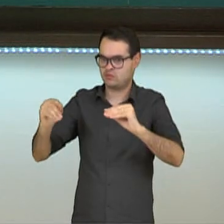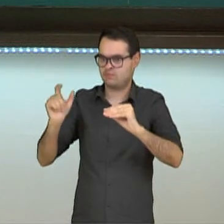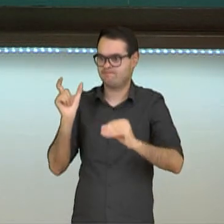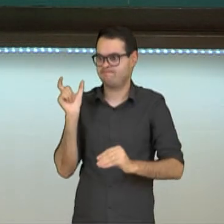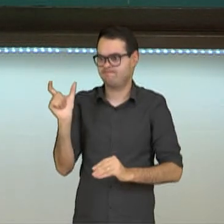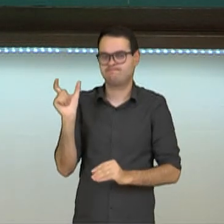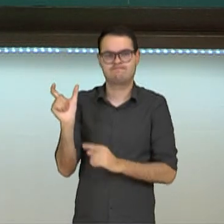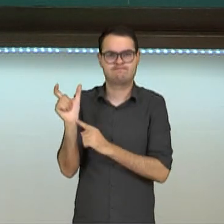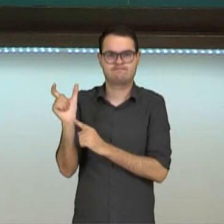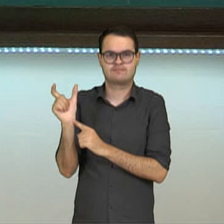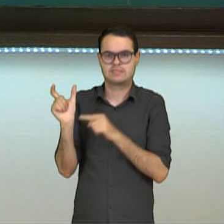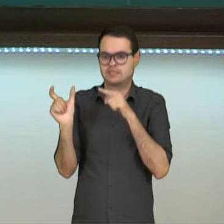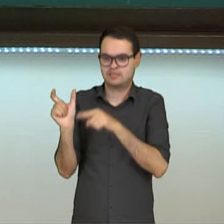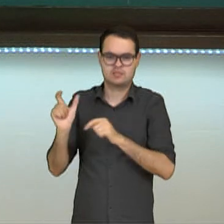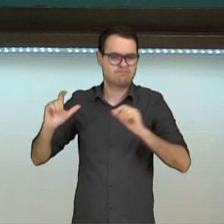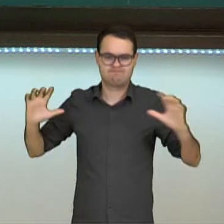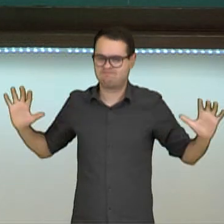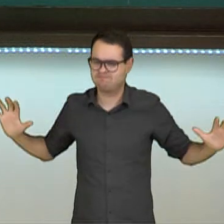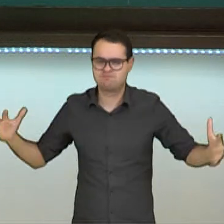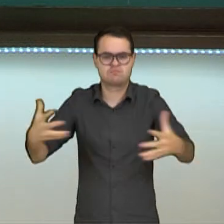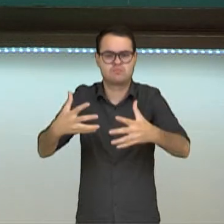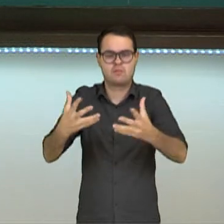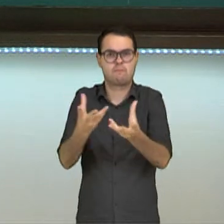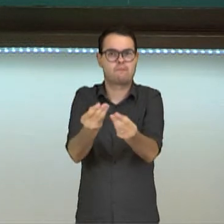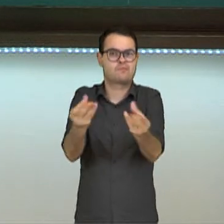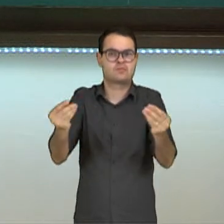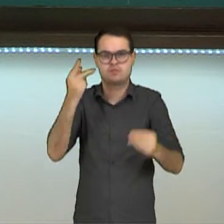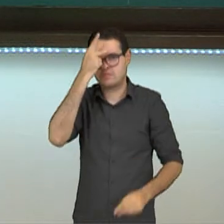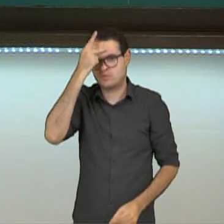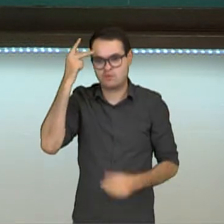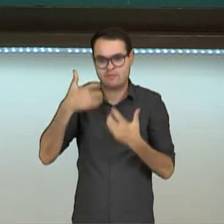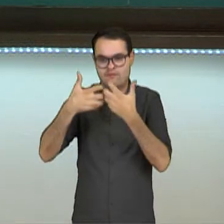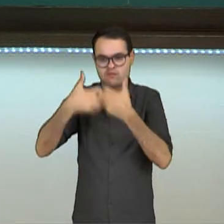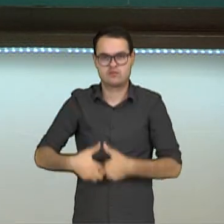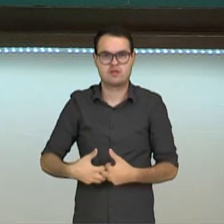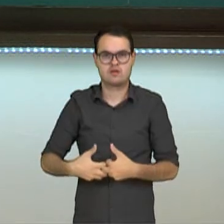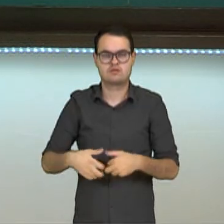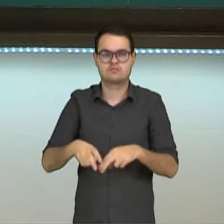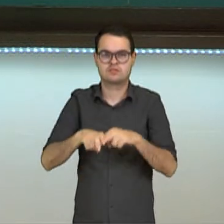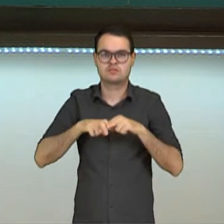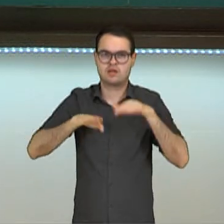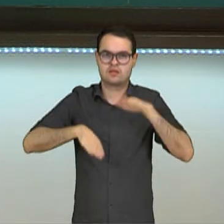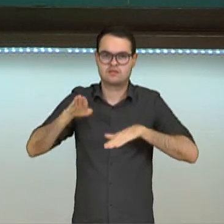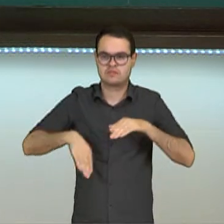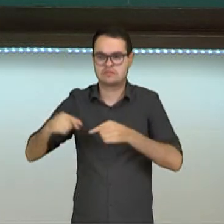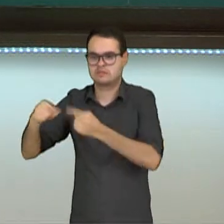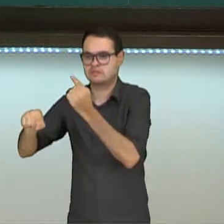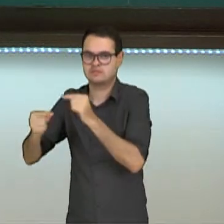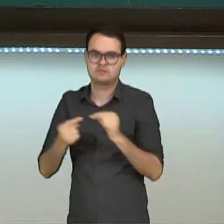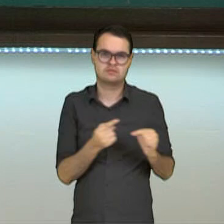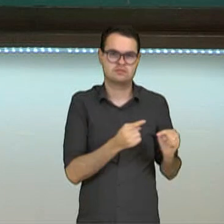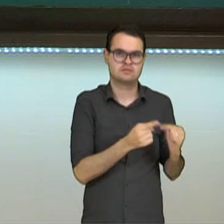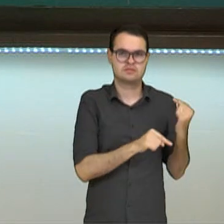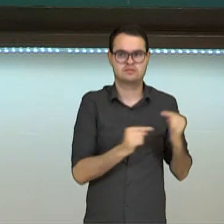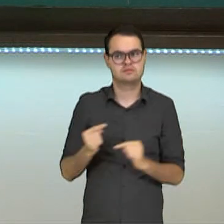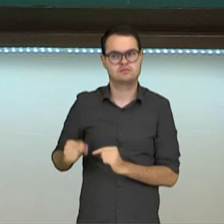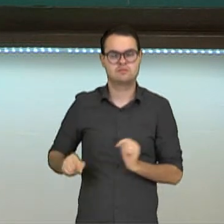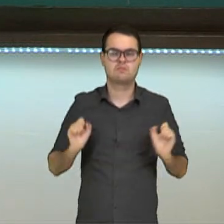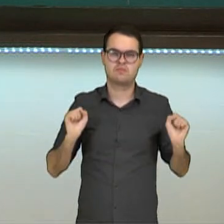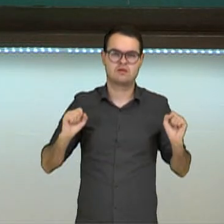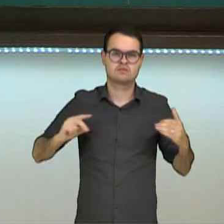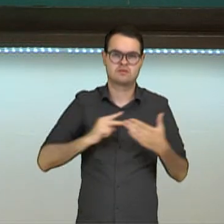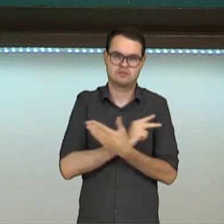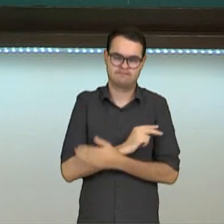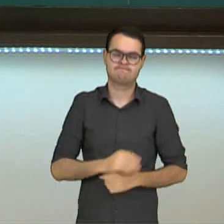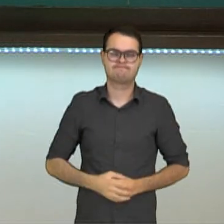caber muita gente para poder funcionar. Por isso, às vezes, tem aí um ponto ou outro que acaba não